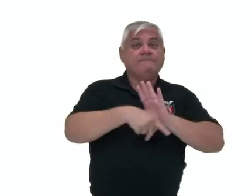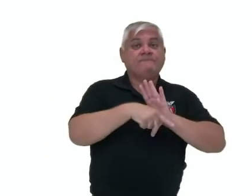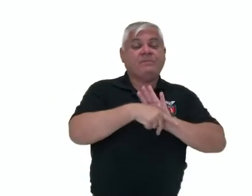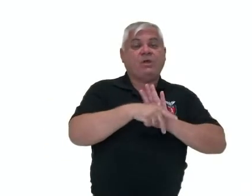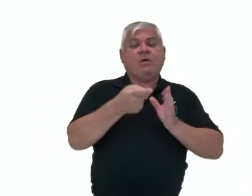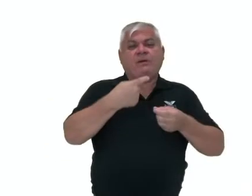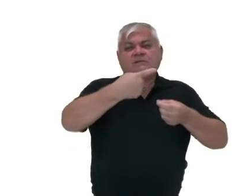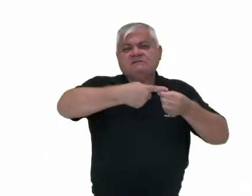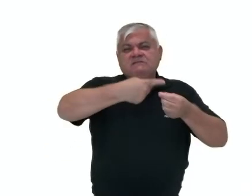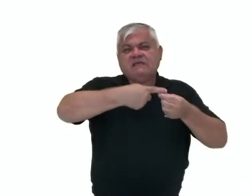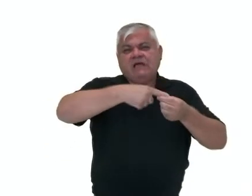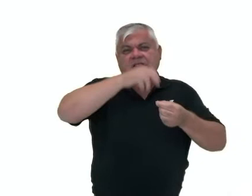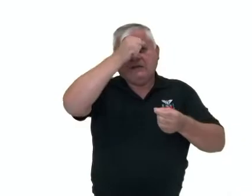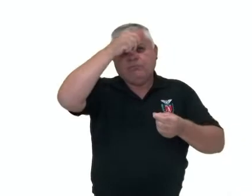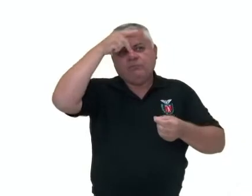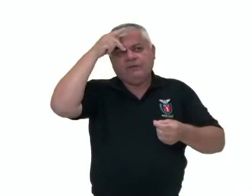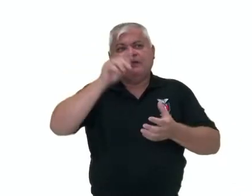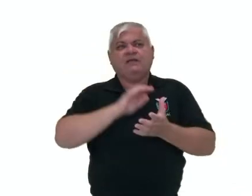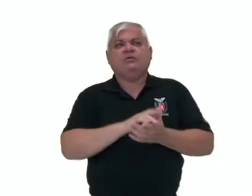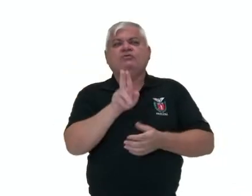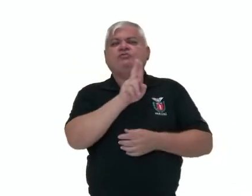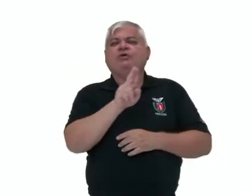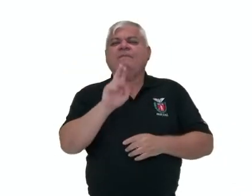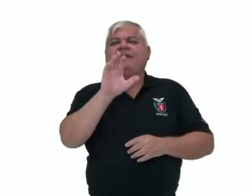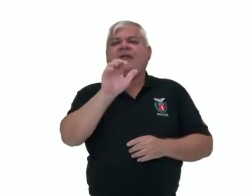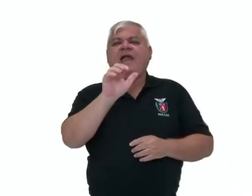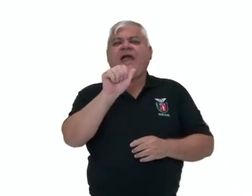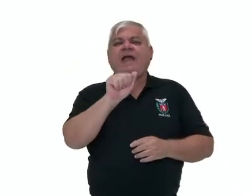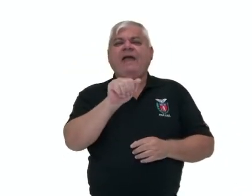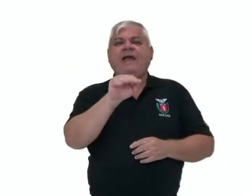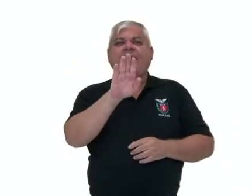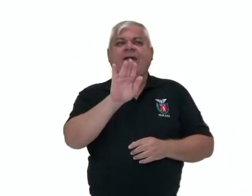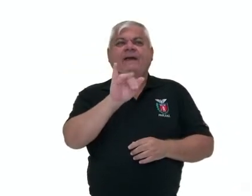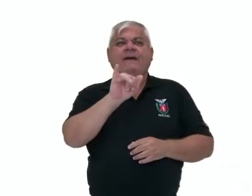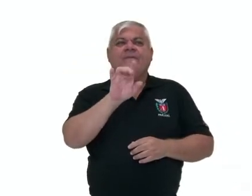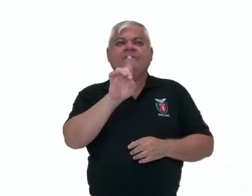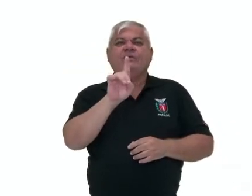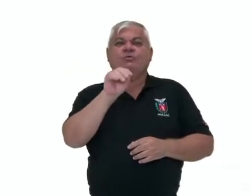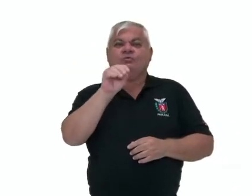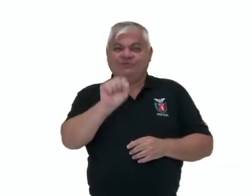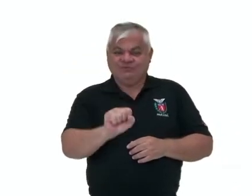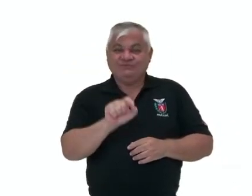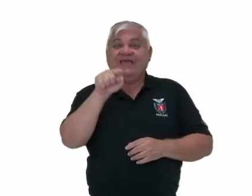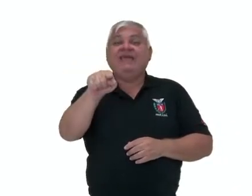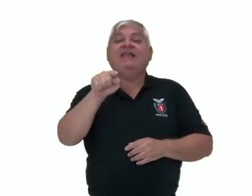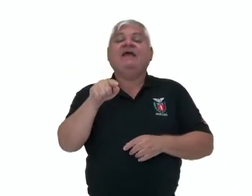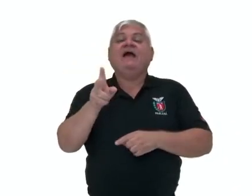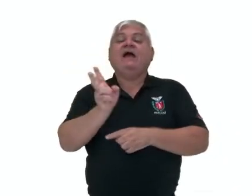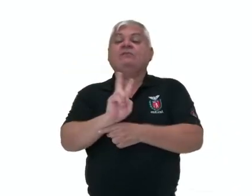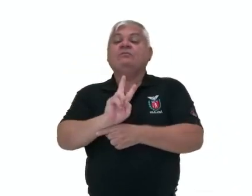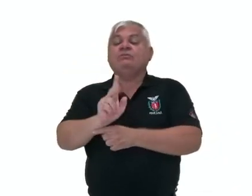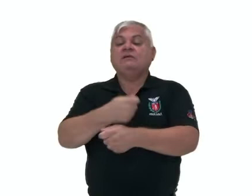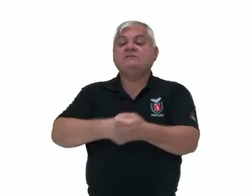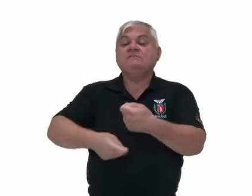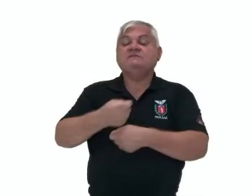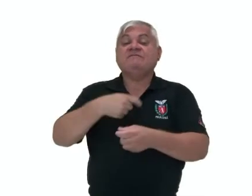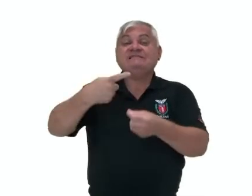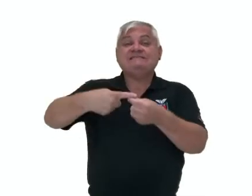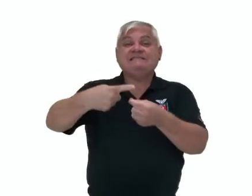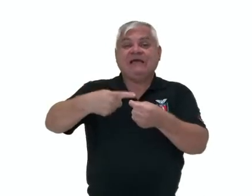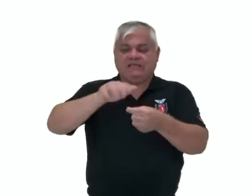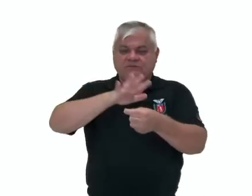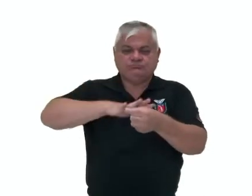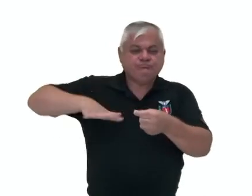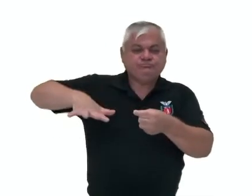de cabildos. Eram encarregadas de administrar as cidades e fazer cumprir as leis do governo espanhol.